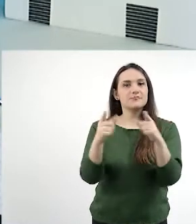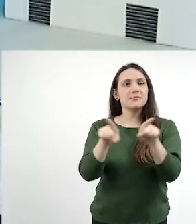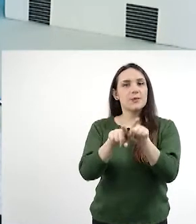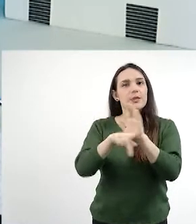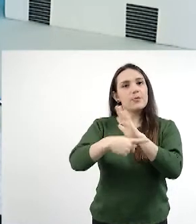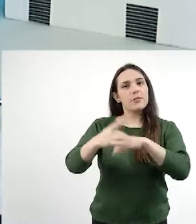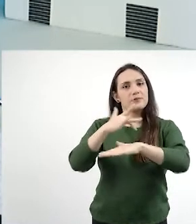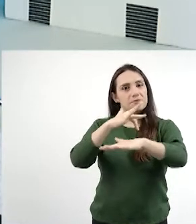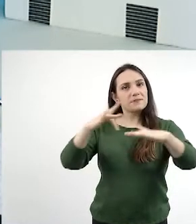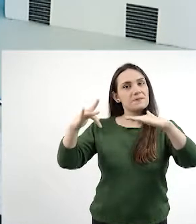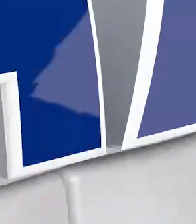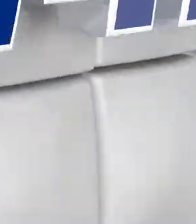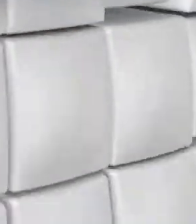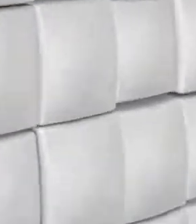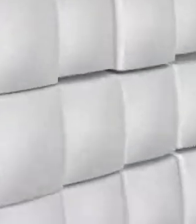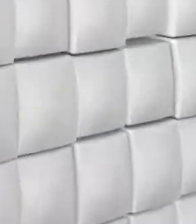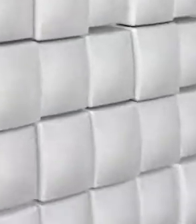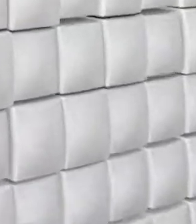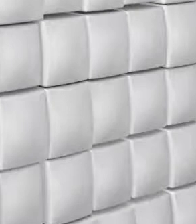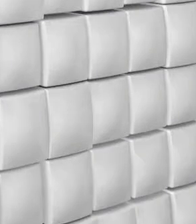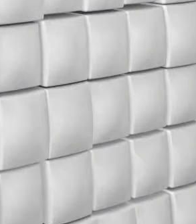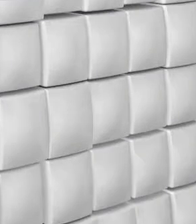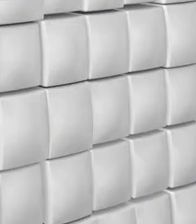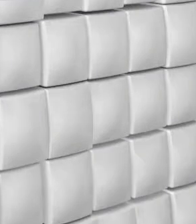nossas mídias sociais.